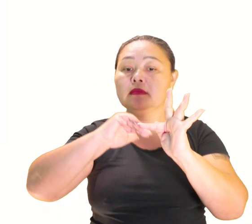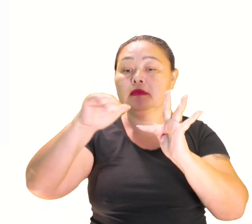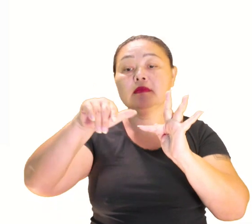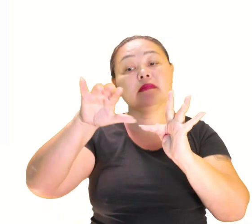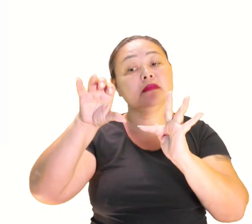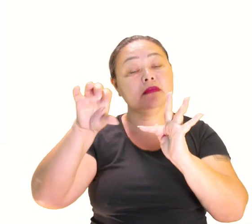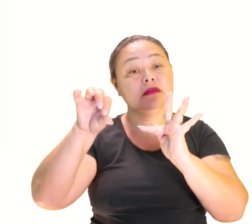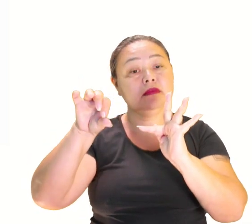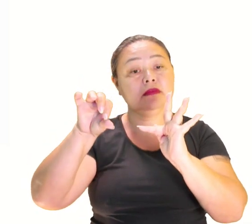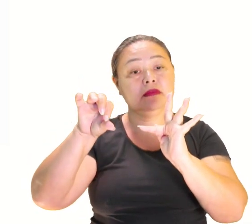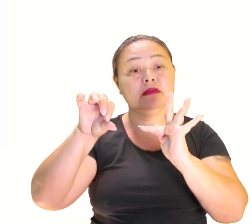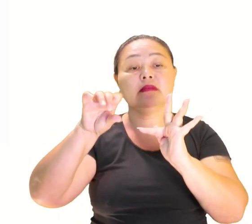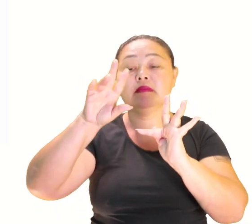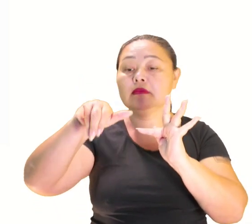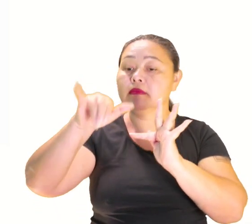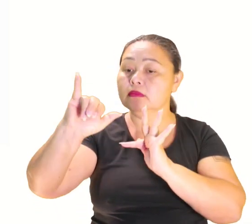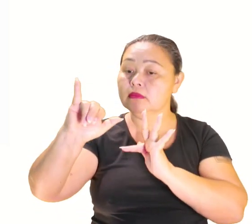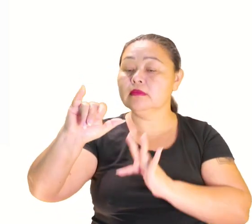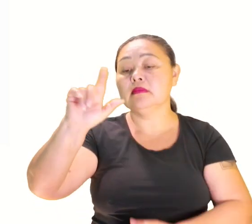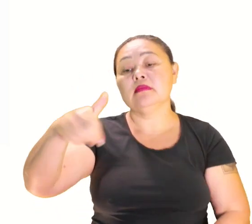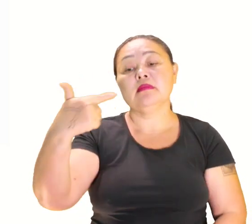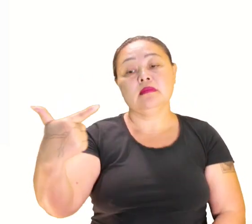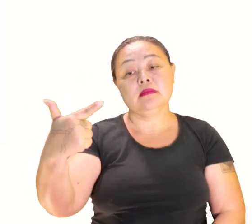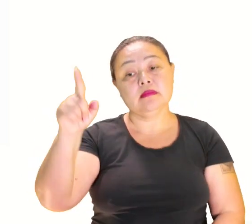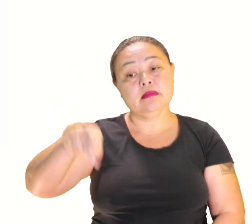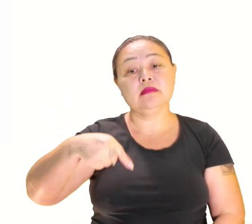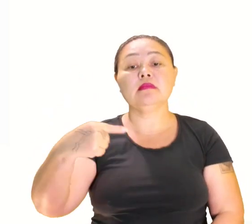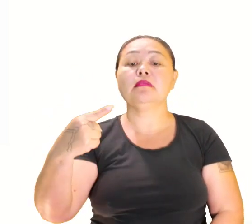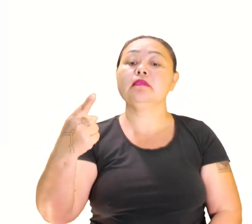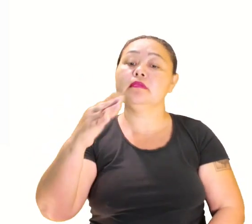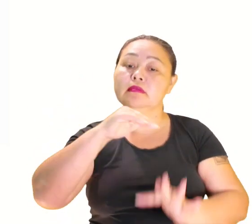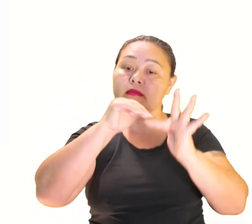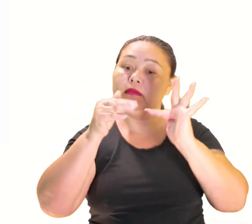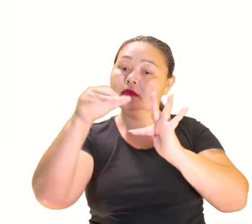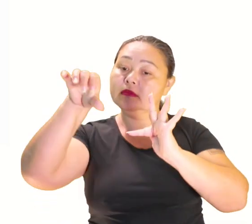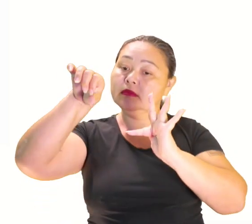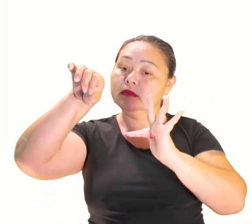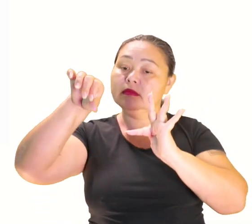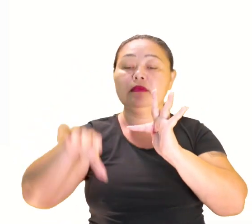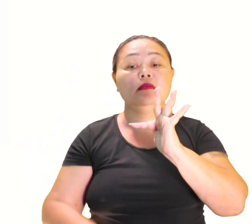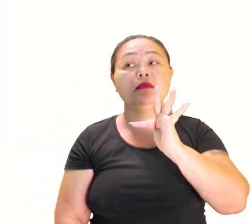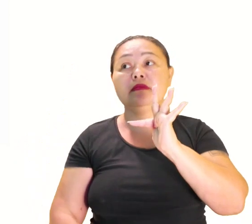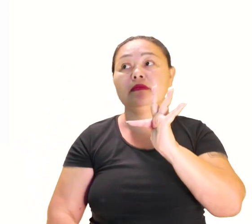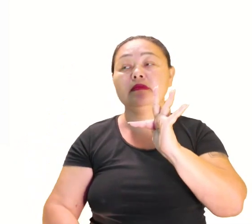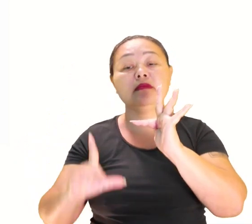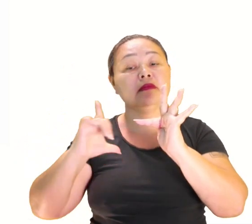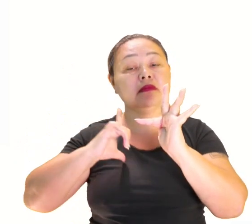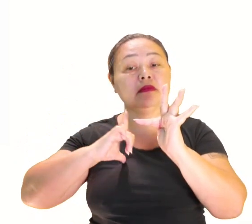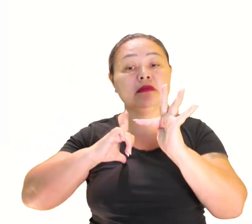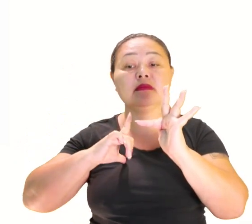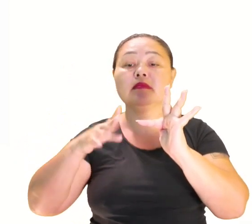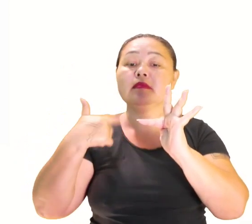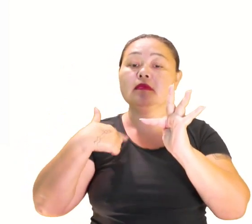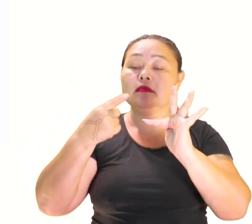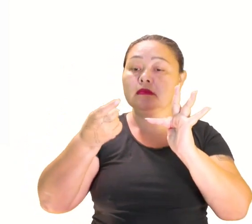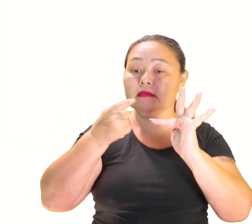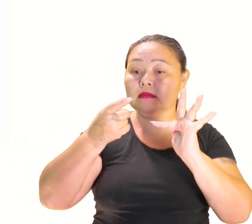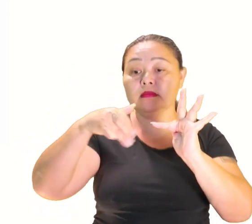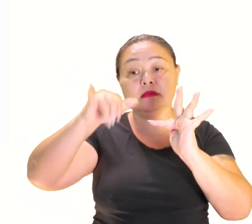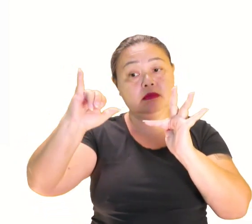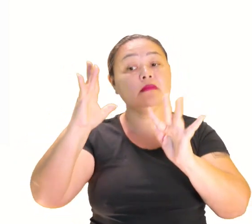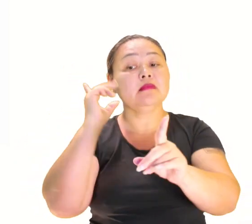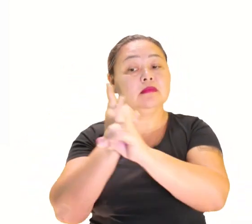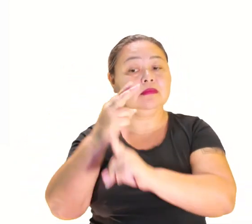então aqui, ó, para um y igual a 2, a gente tem um 9? x igual a 9. Então, se a gente tem x e tem y, a gente descobre esse